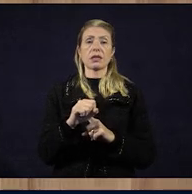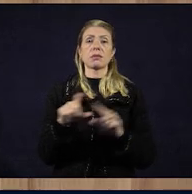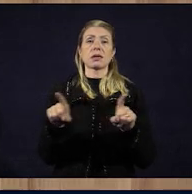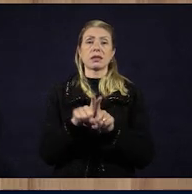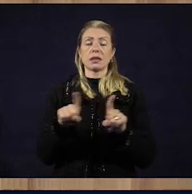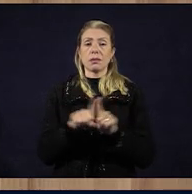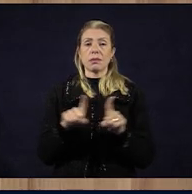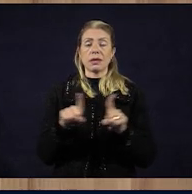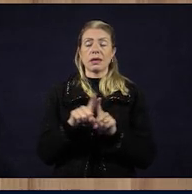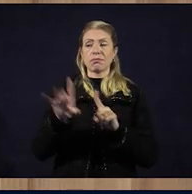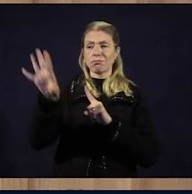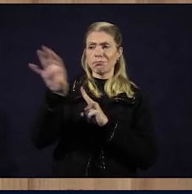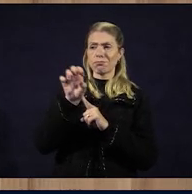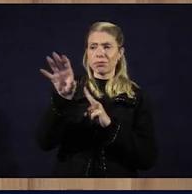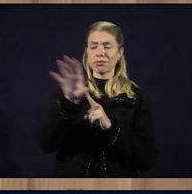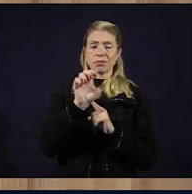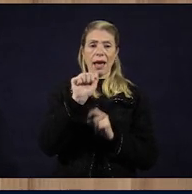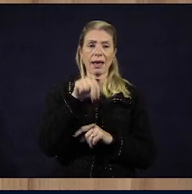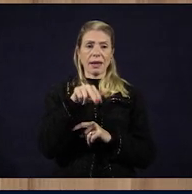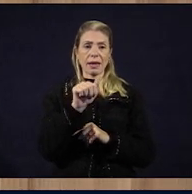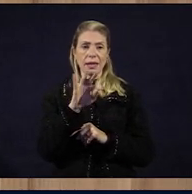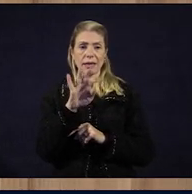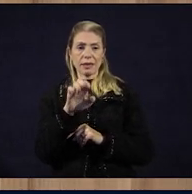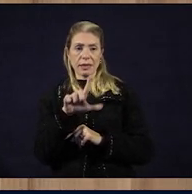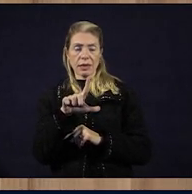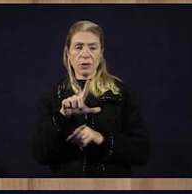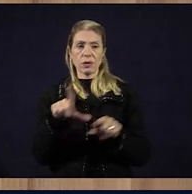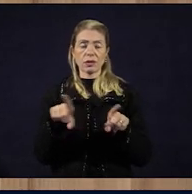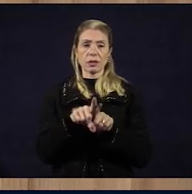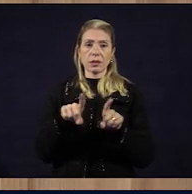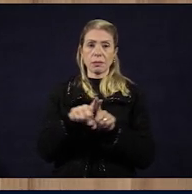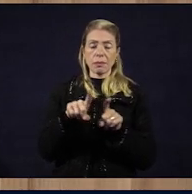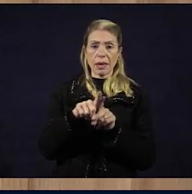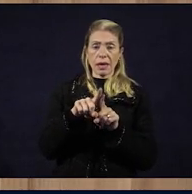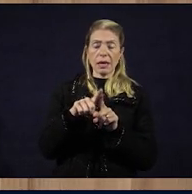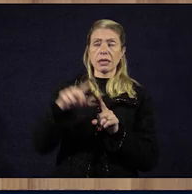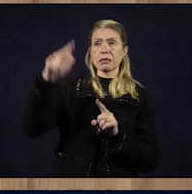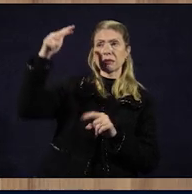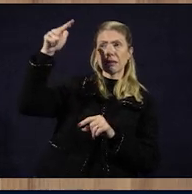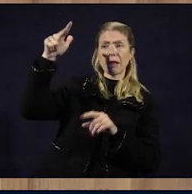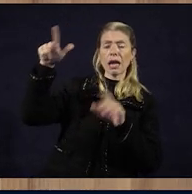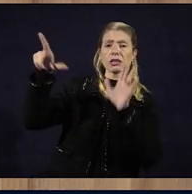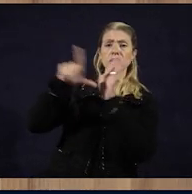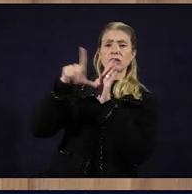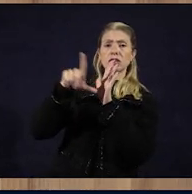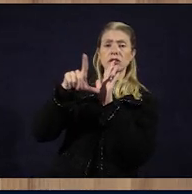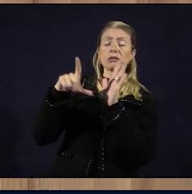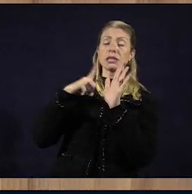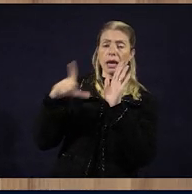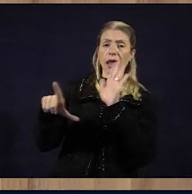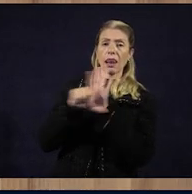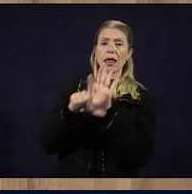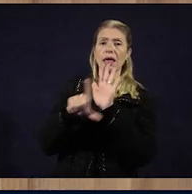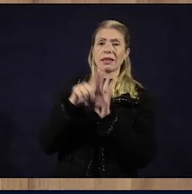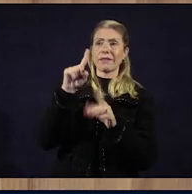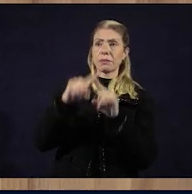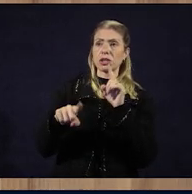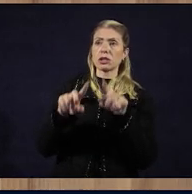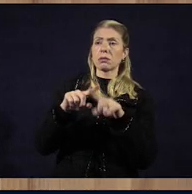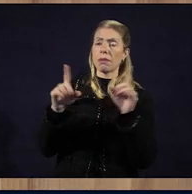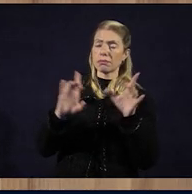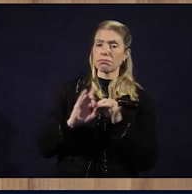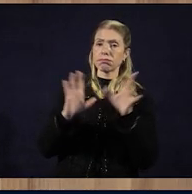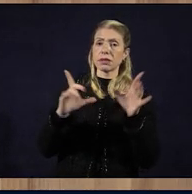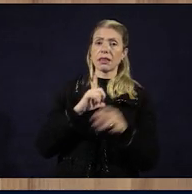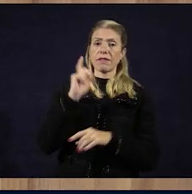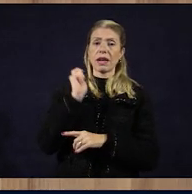evoluíram melhoramos também a questão dos satélites que tinham a lei impedindo e enfim fizemos o leilão de 5g mas olha